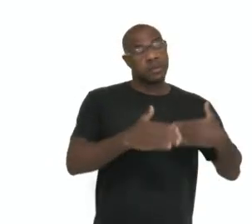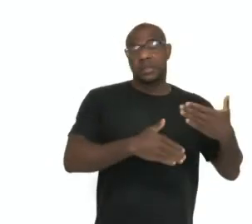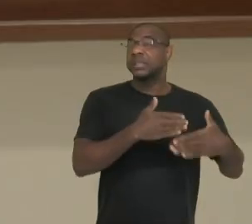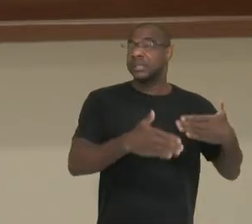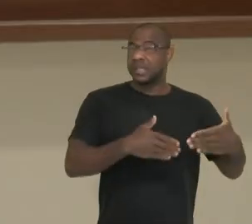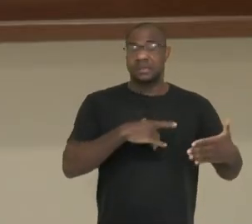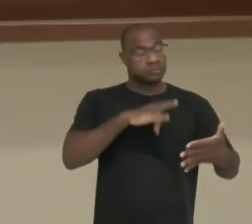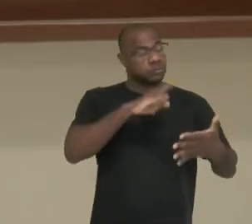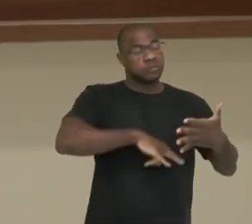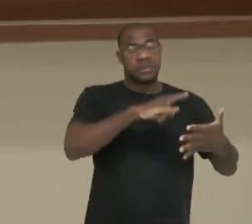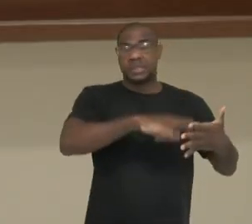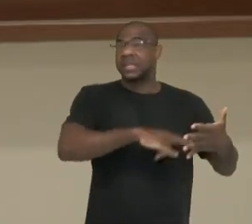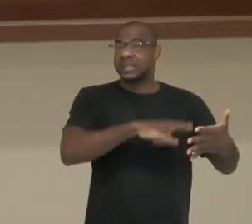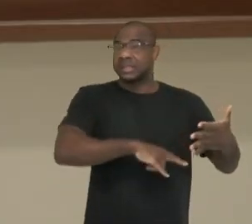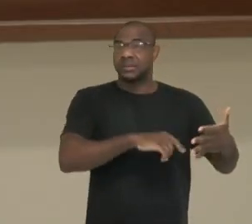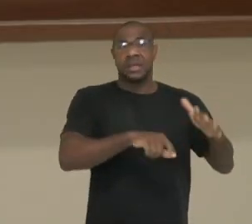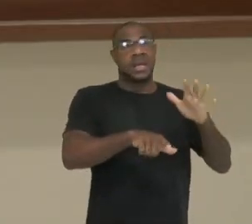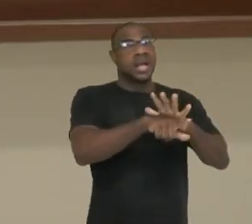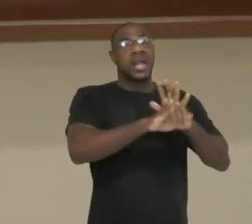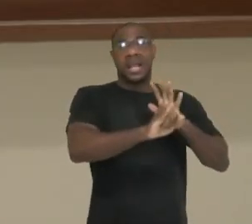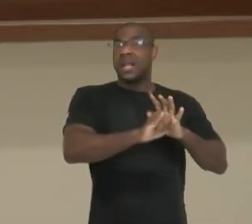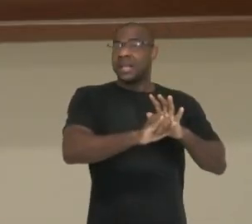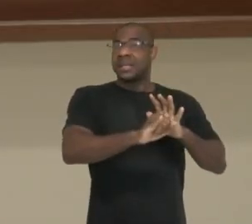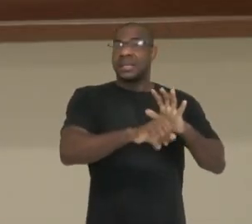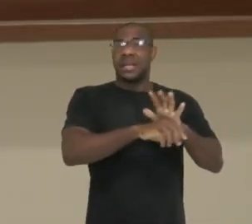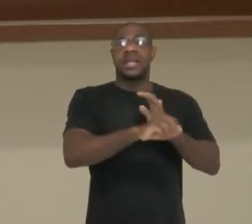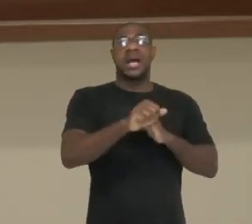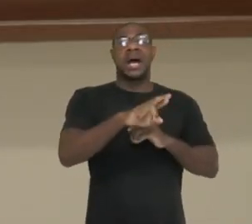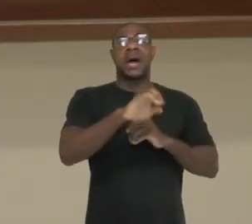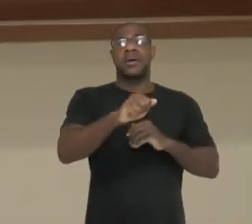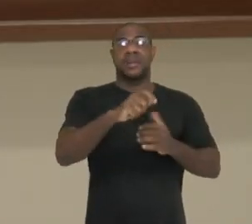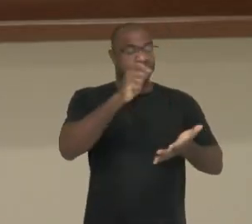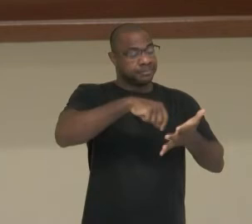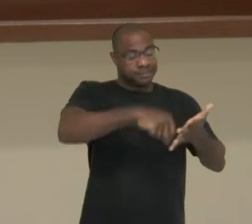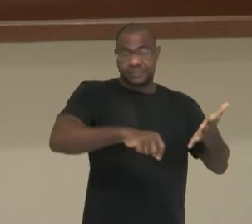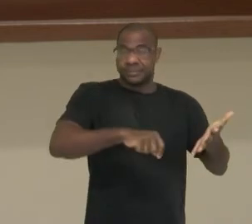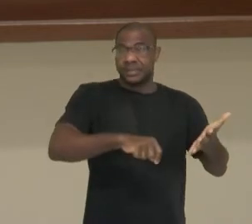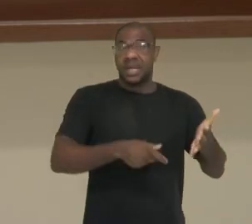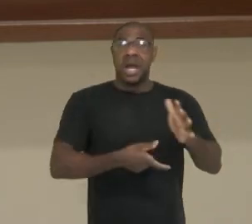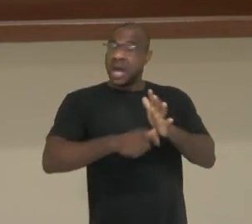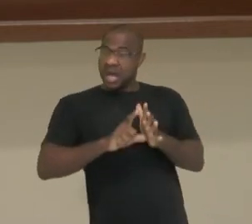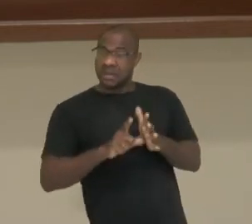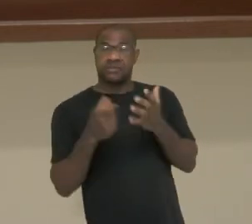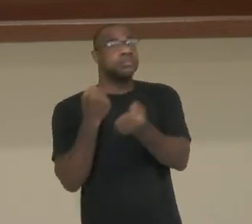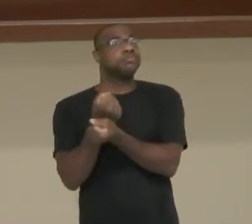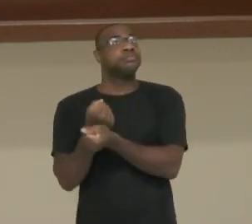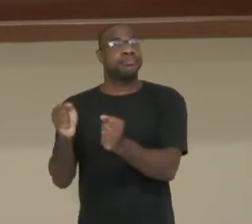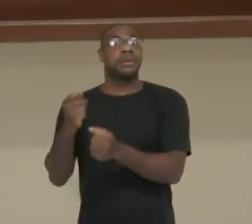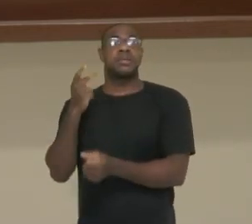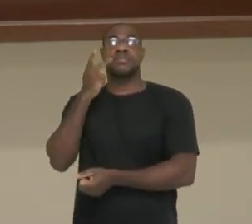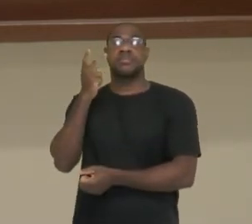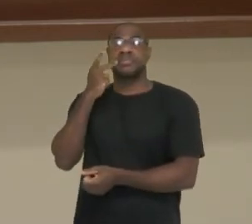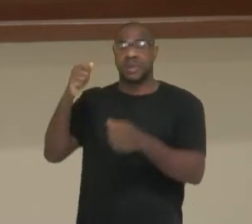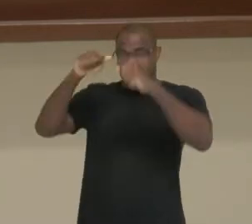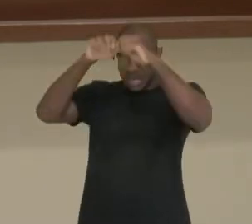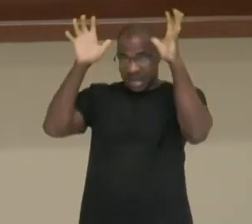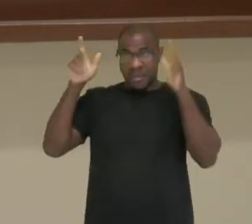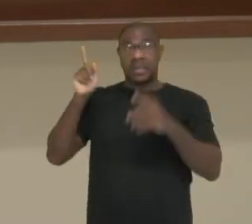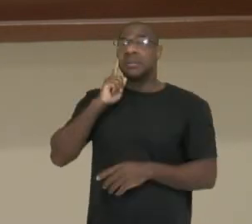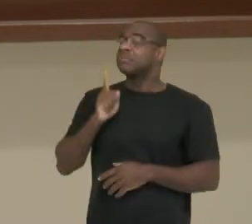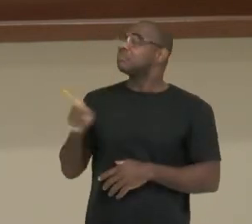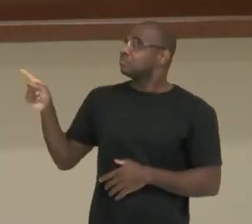uma documentação da Lei Áurea Geral em 1888. Eles, então, Ceará e Amazonas, no ano